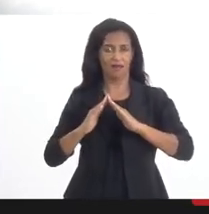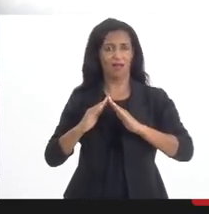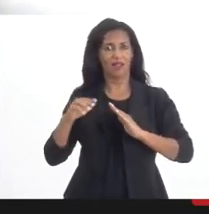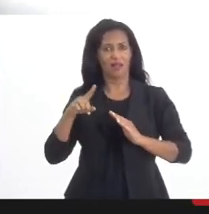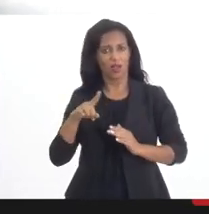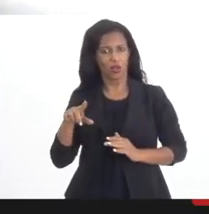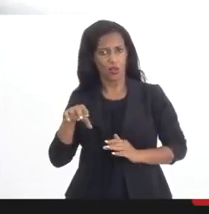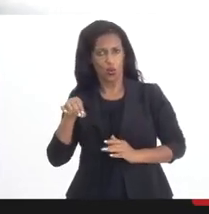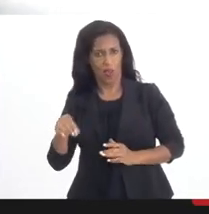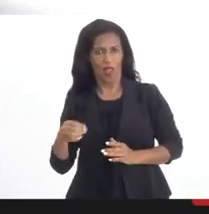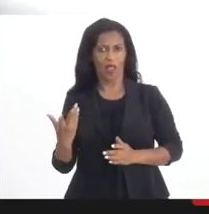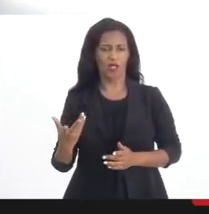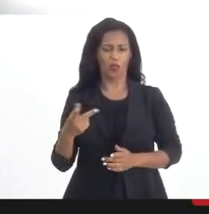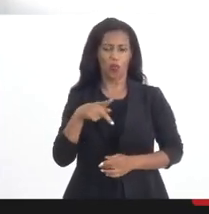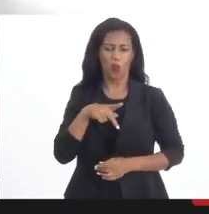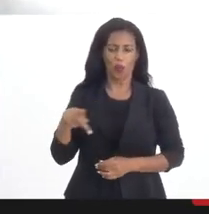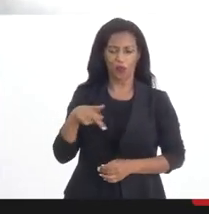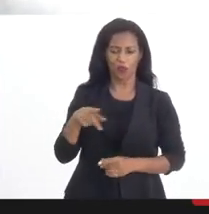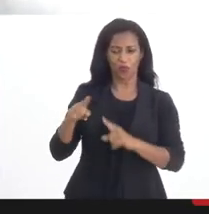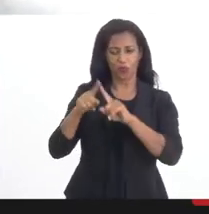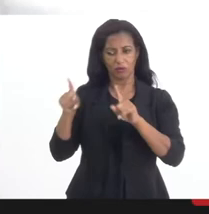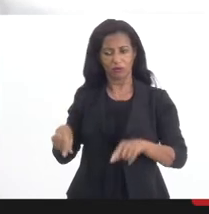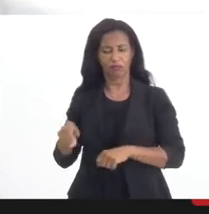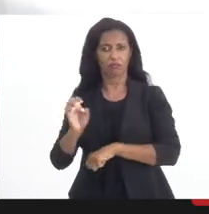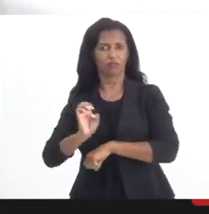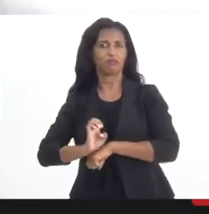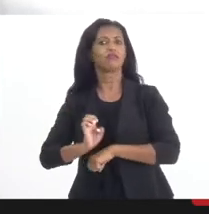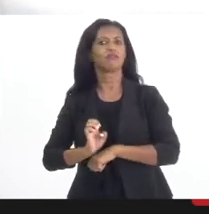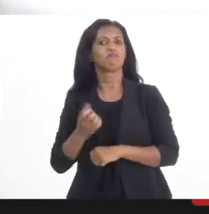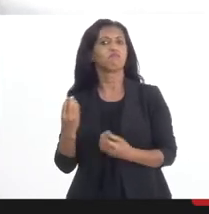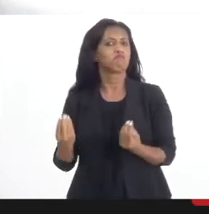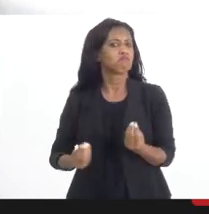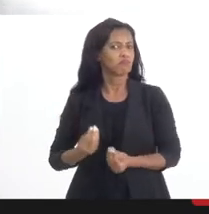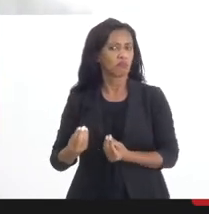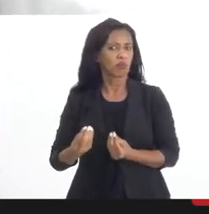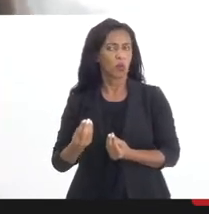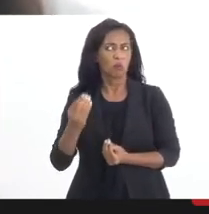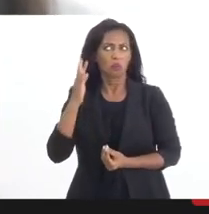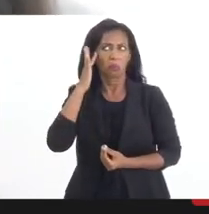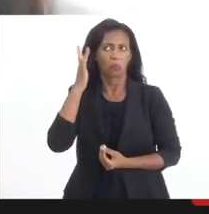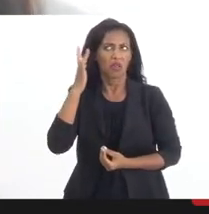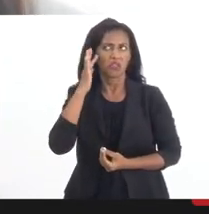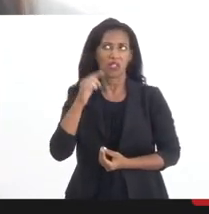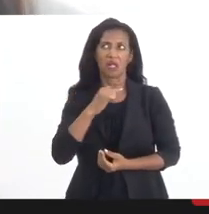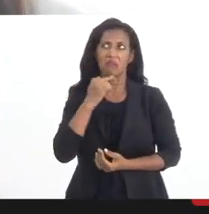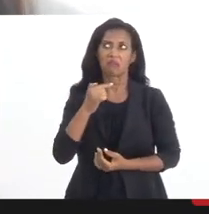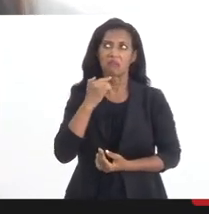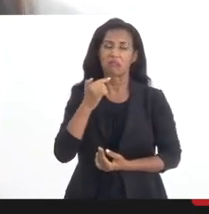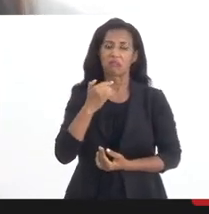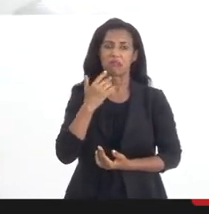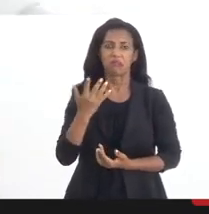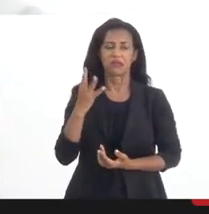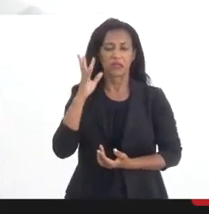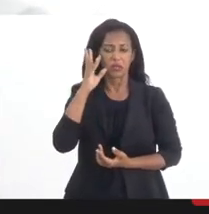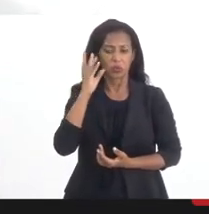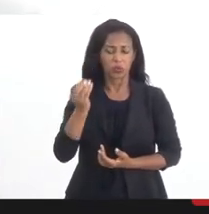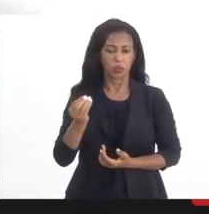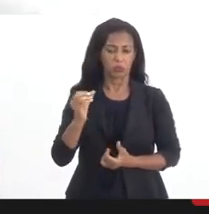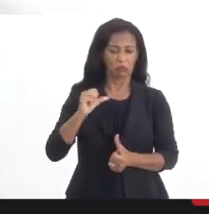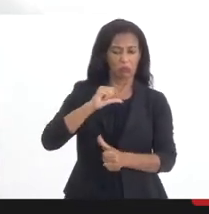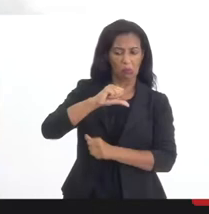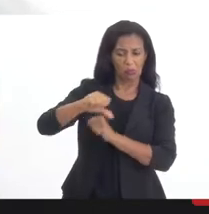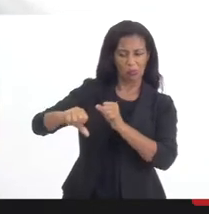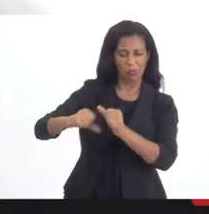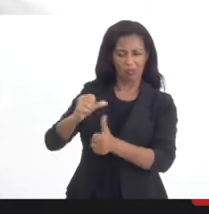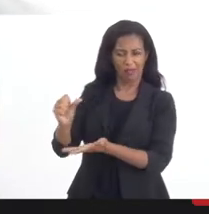Oeste, como funcionária do Estado, não consigo imaginar que a solução seja virar um